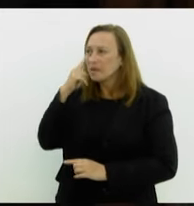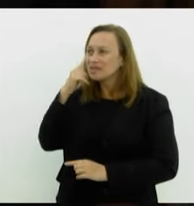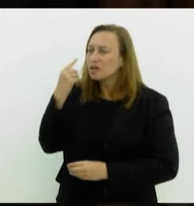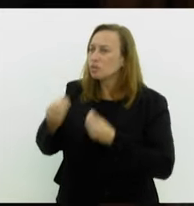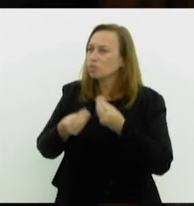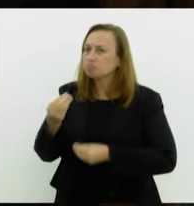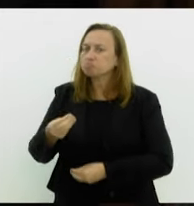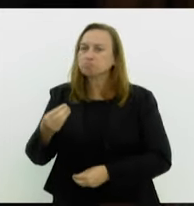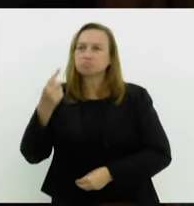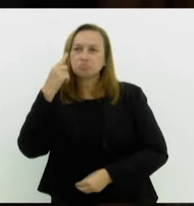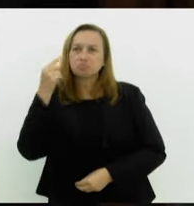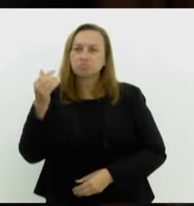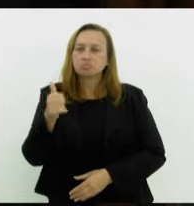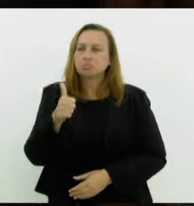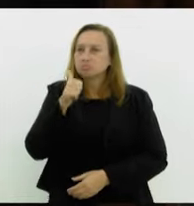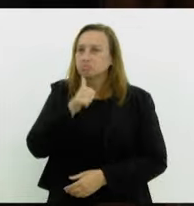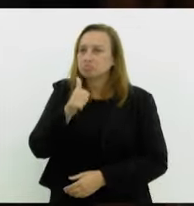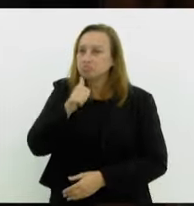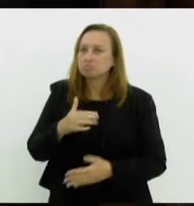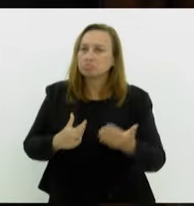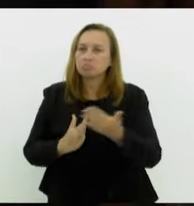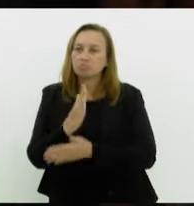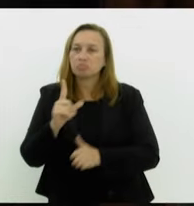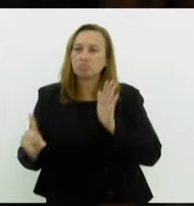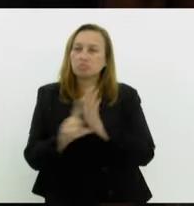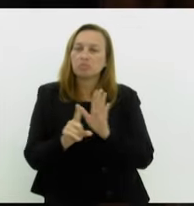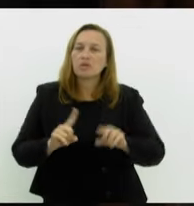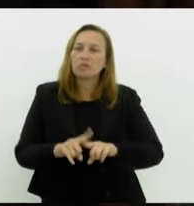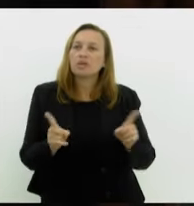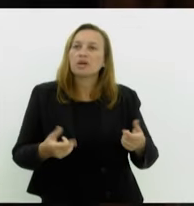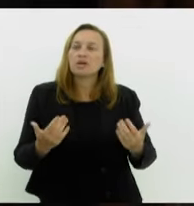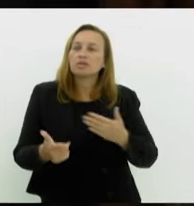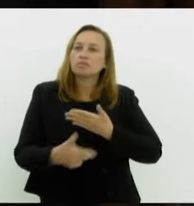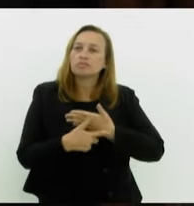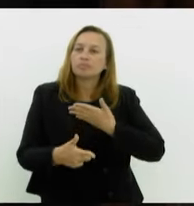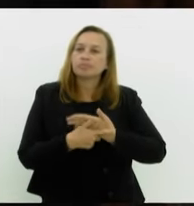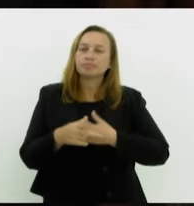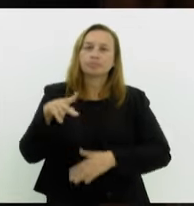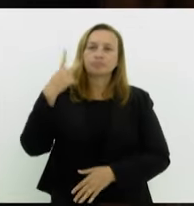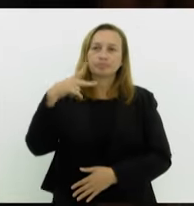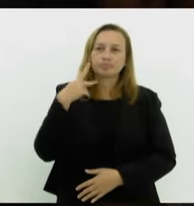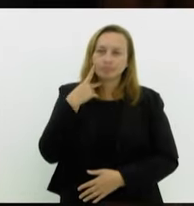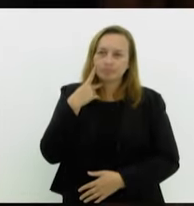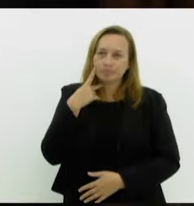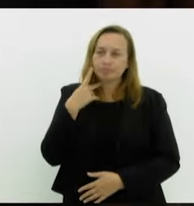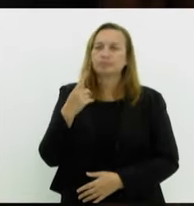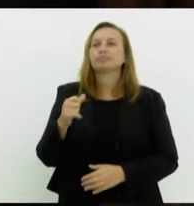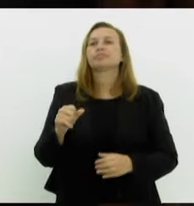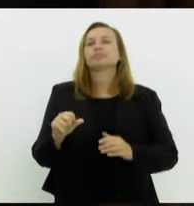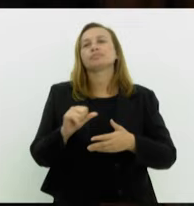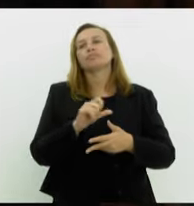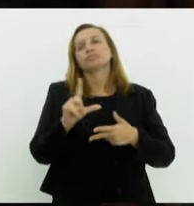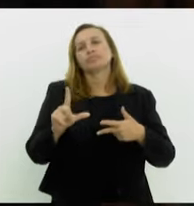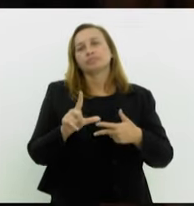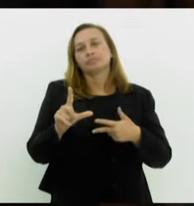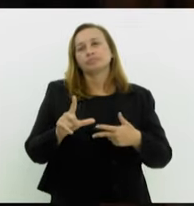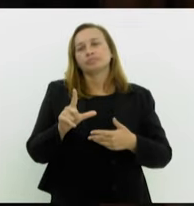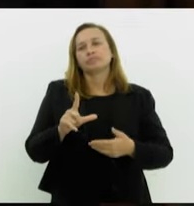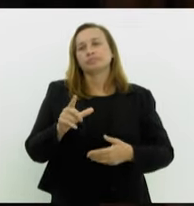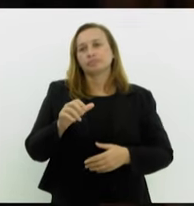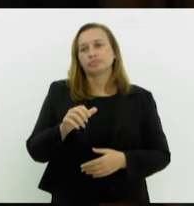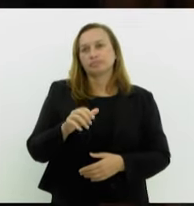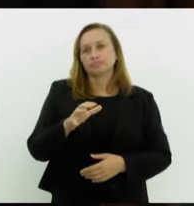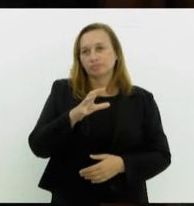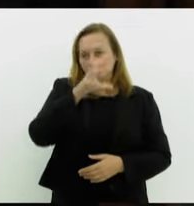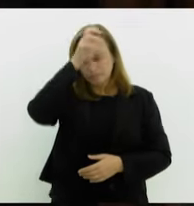gente aprovar leis a gente precisa conhecer isso mas o grande papel da procuradoria no legislativo Ju é o